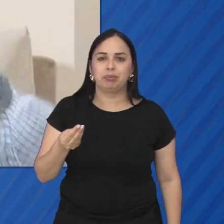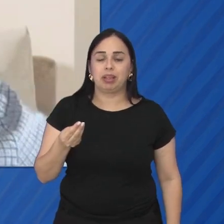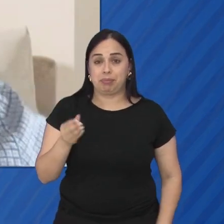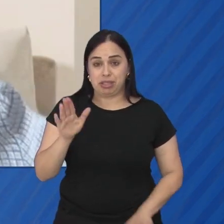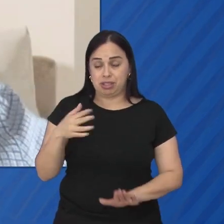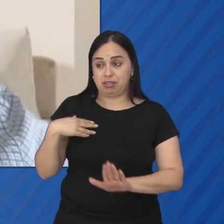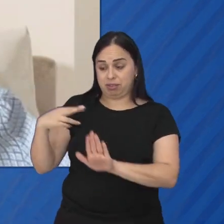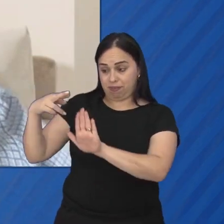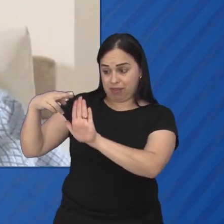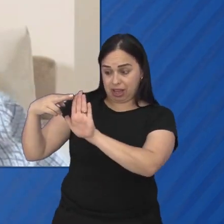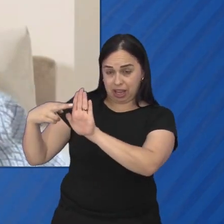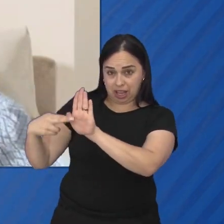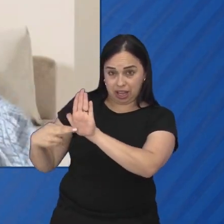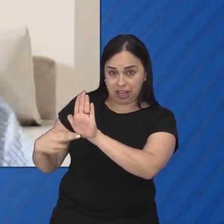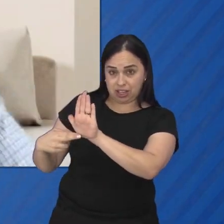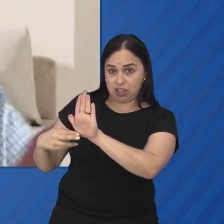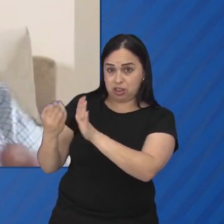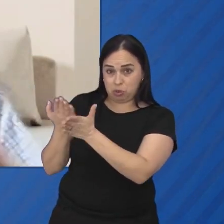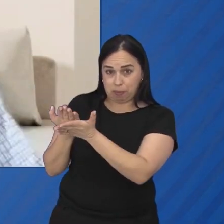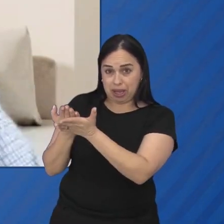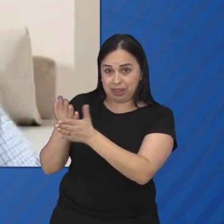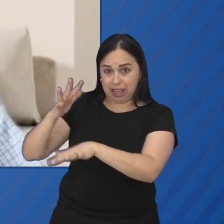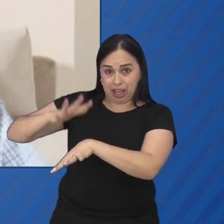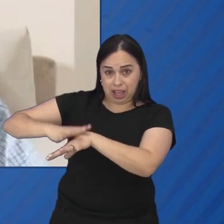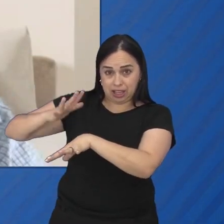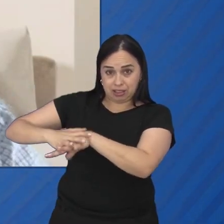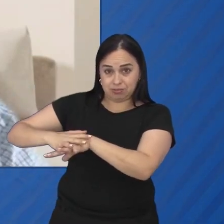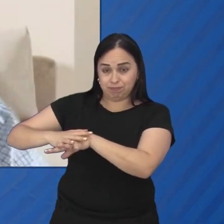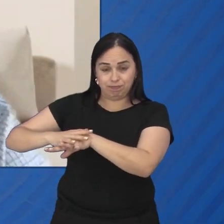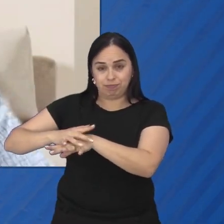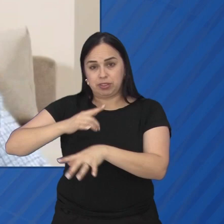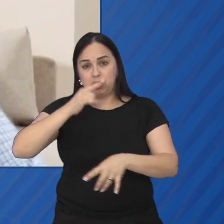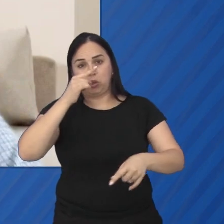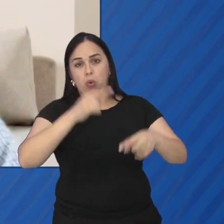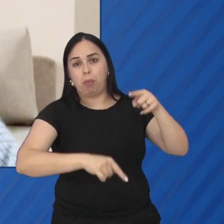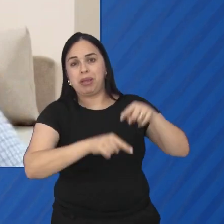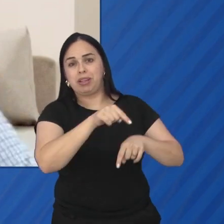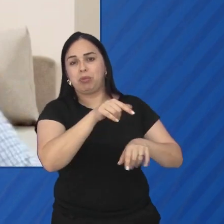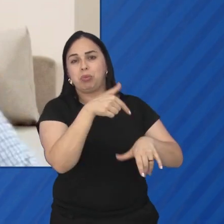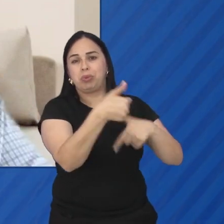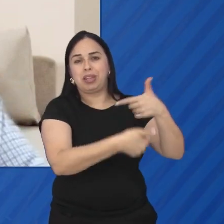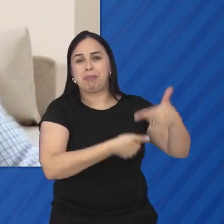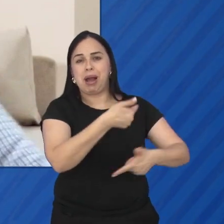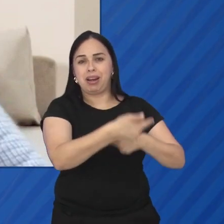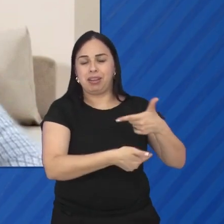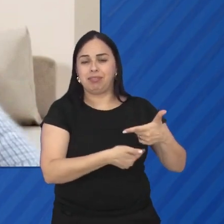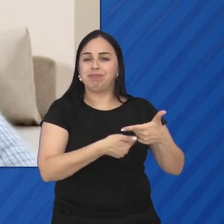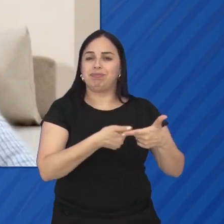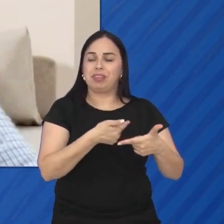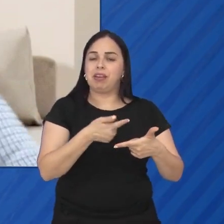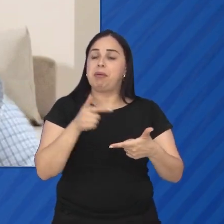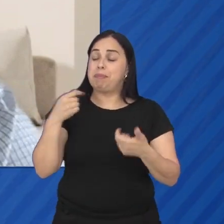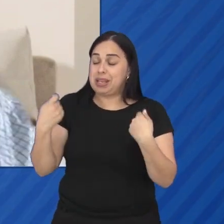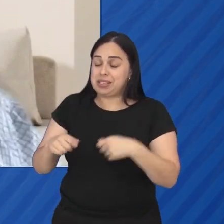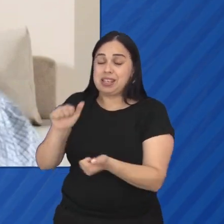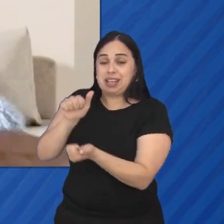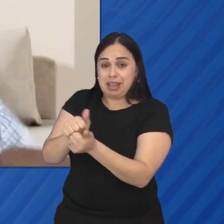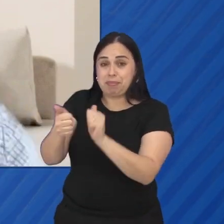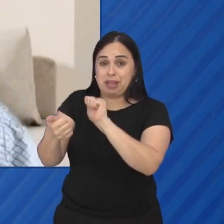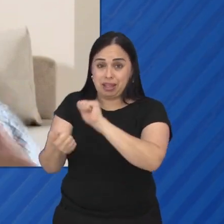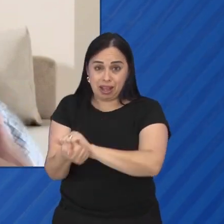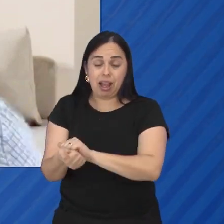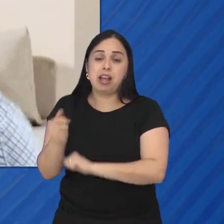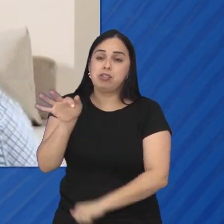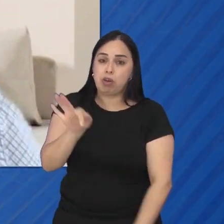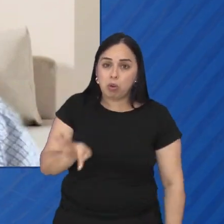pega a grade curricular das escolas, não bate mais com a realidade do mercado. Falta ritmo para adequação.